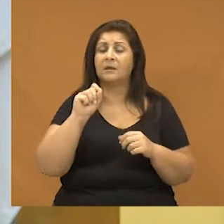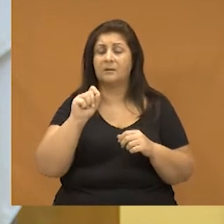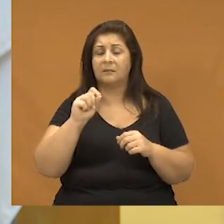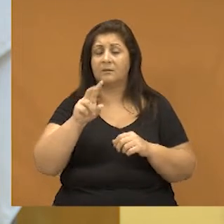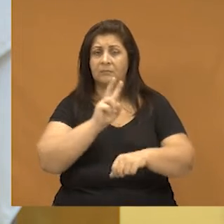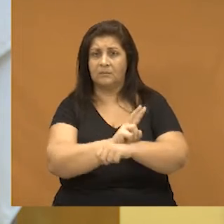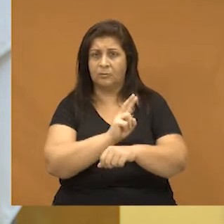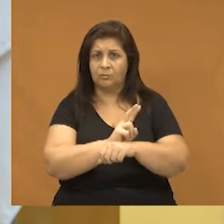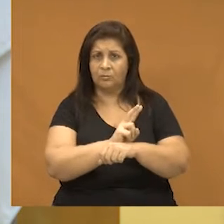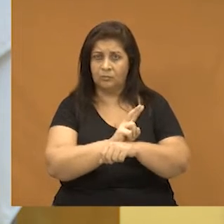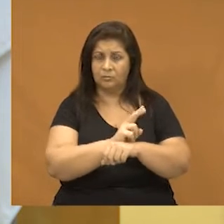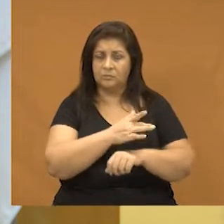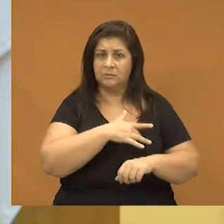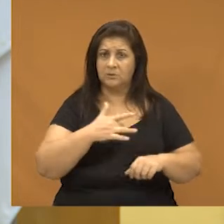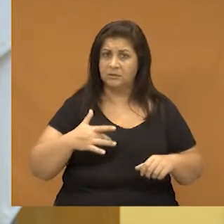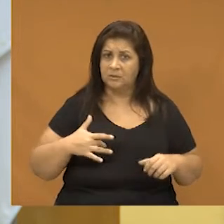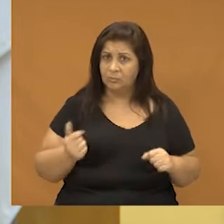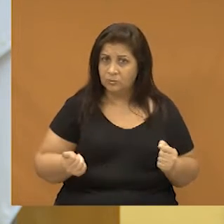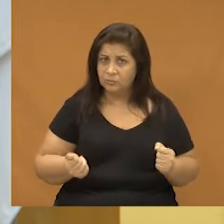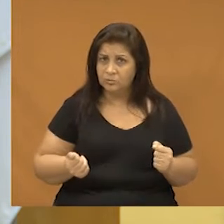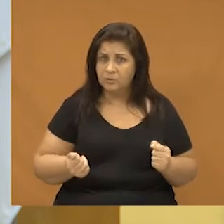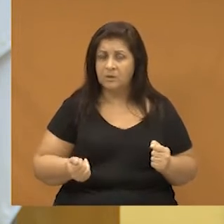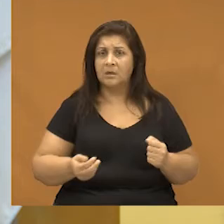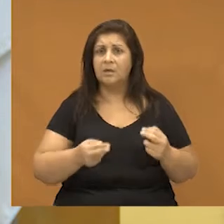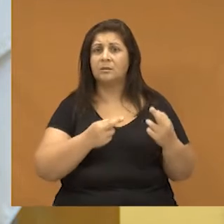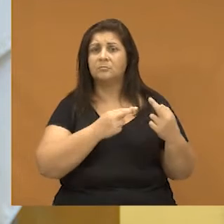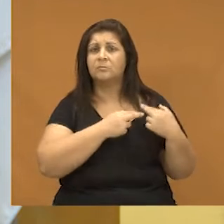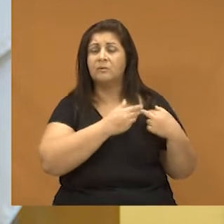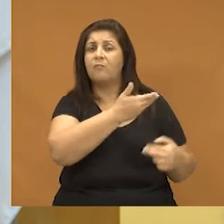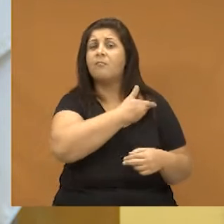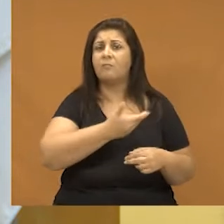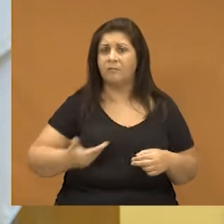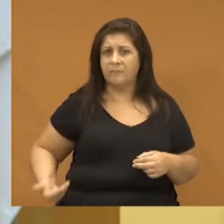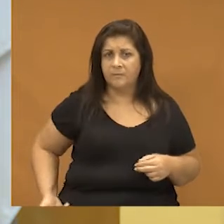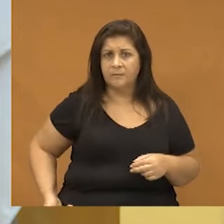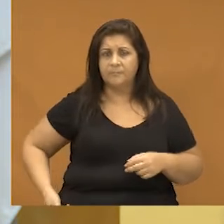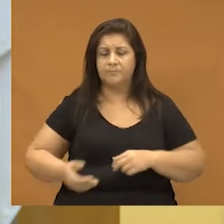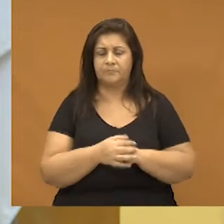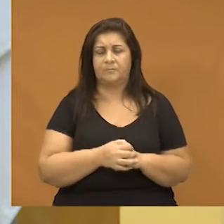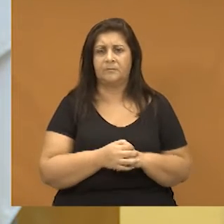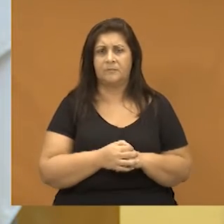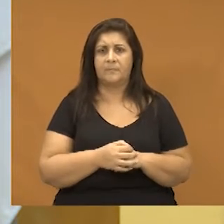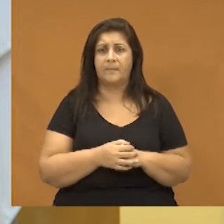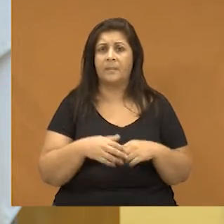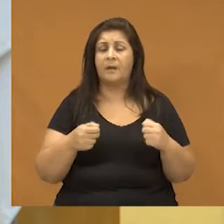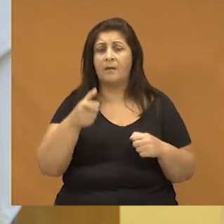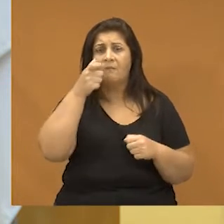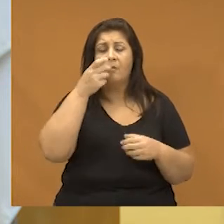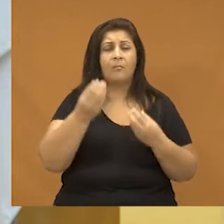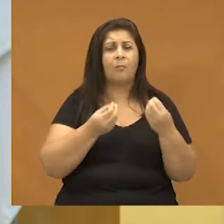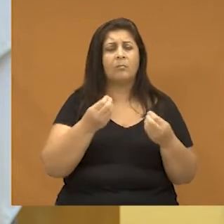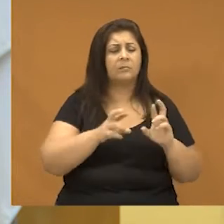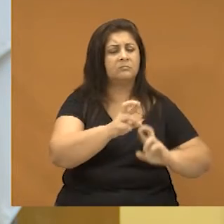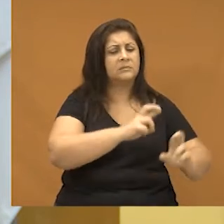de saúde, cabendo ao poder público dispor, nos termos da lei, sobre sua regulamentação,